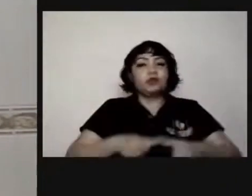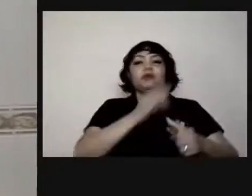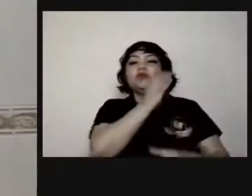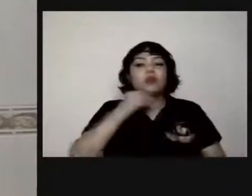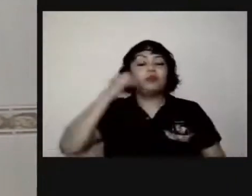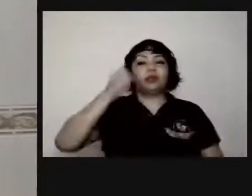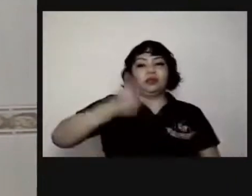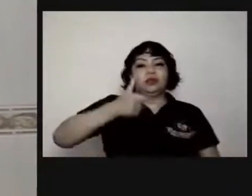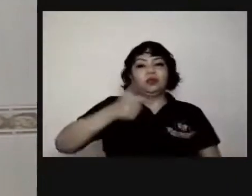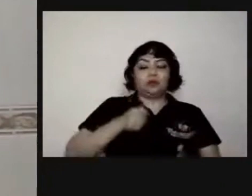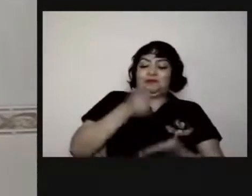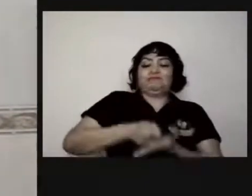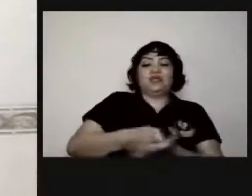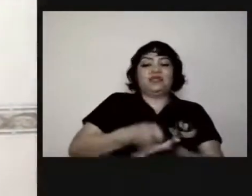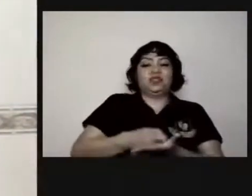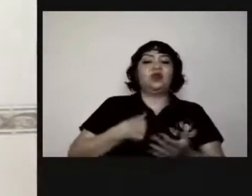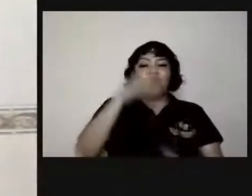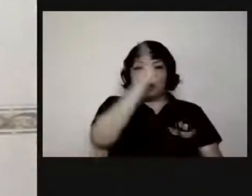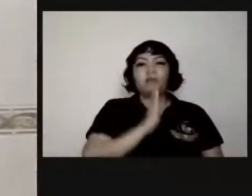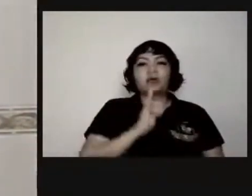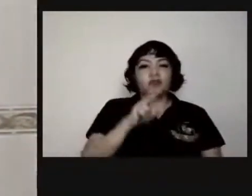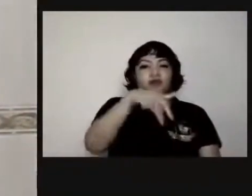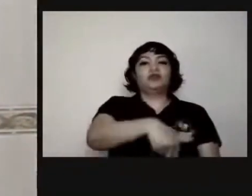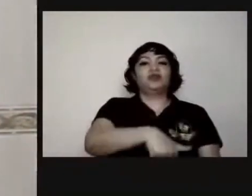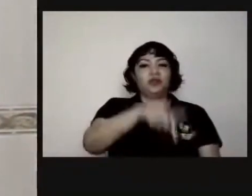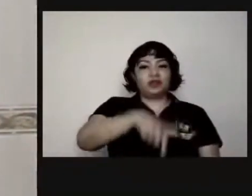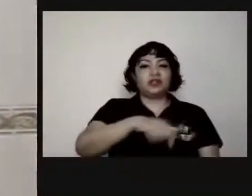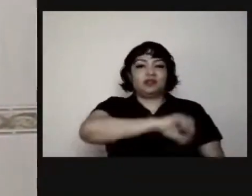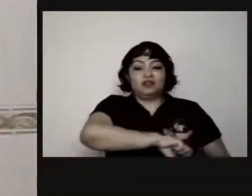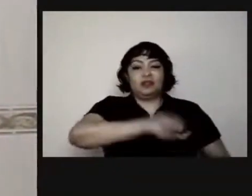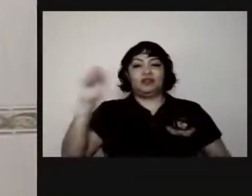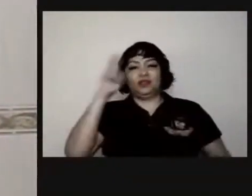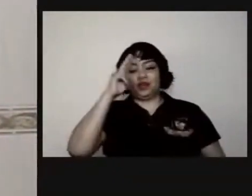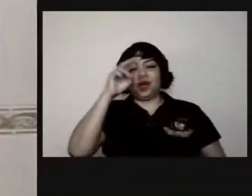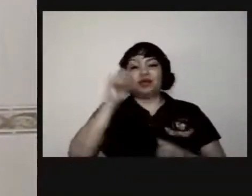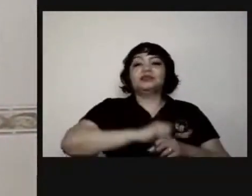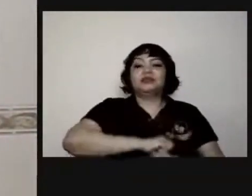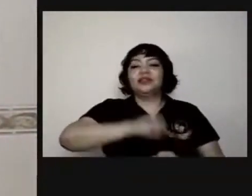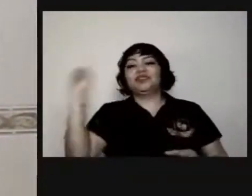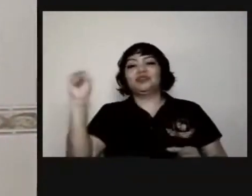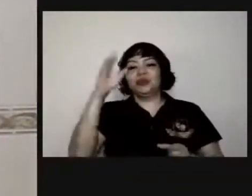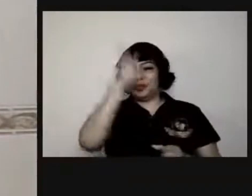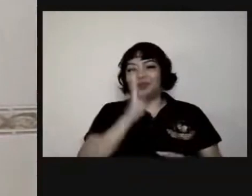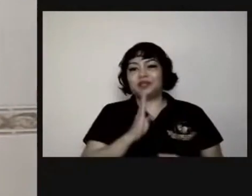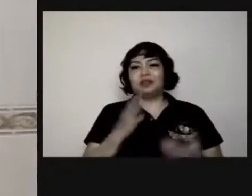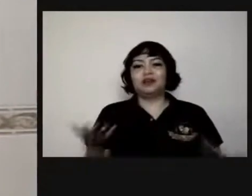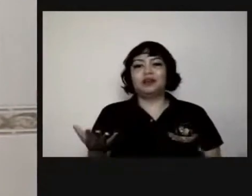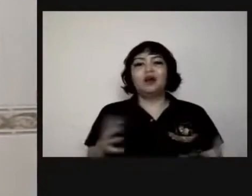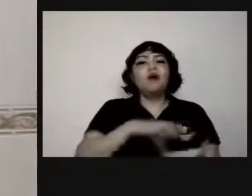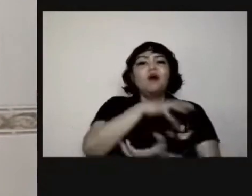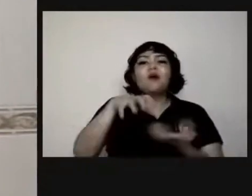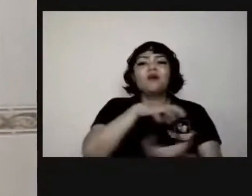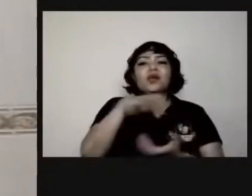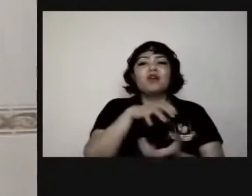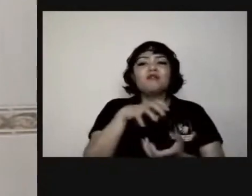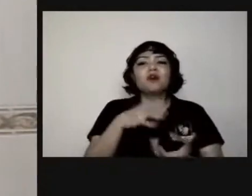no Brasil ficou, e essa foi a história da independência do Brasil. E revoltas que levaram a esse feito, hoje, com